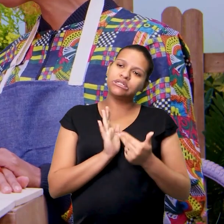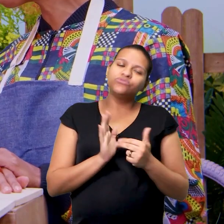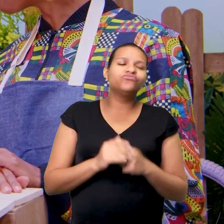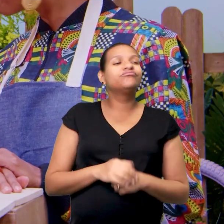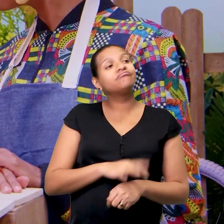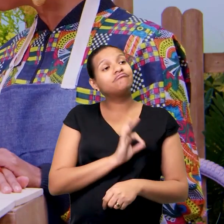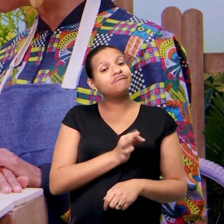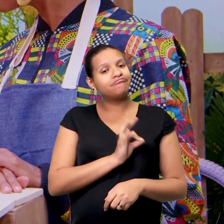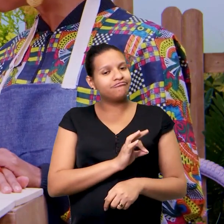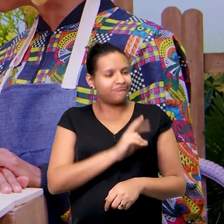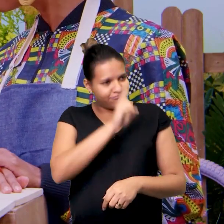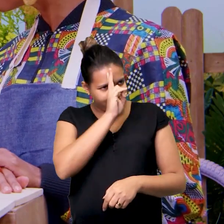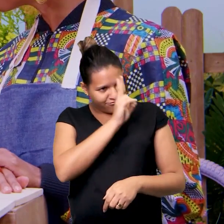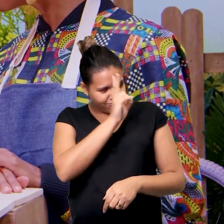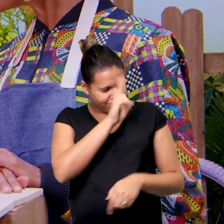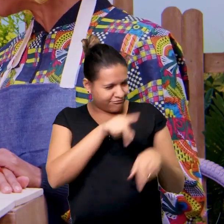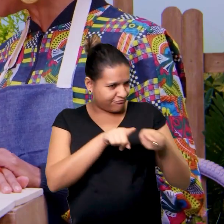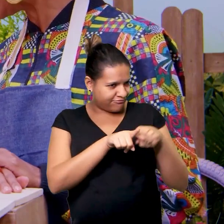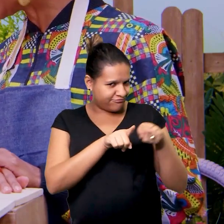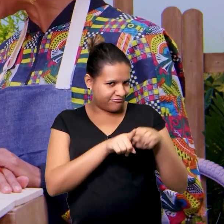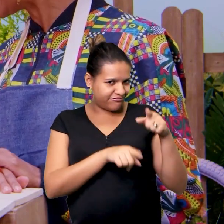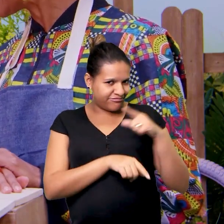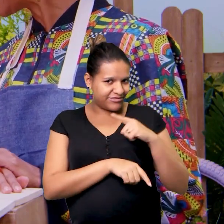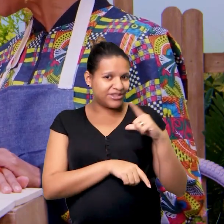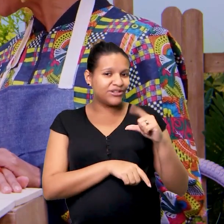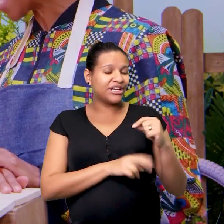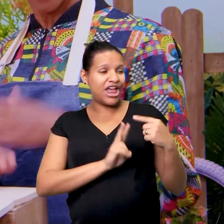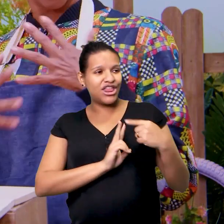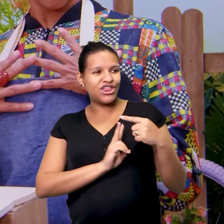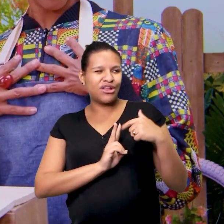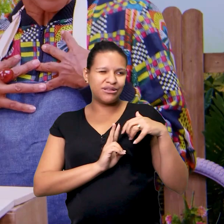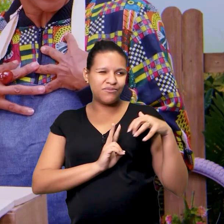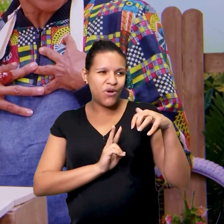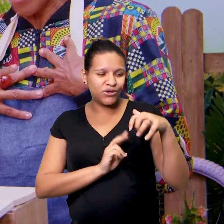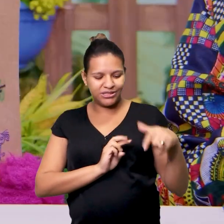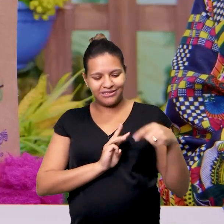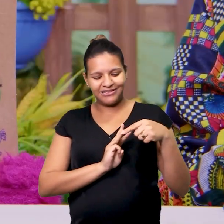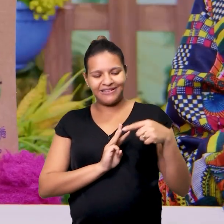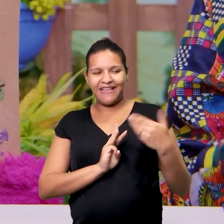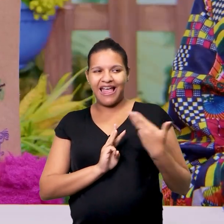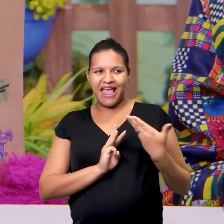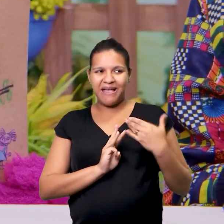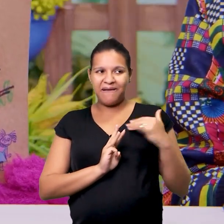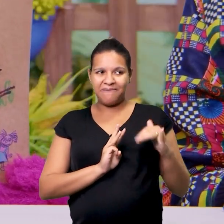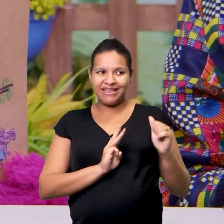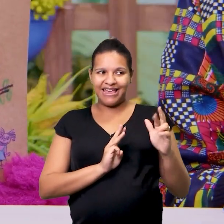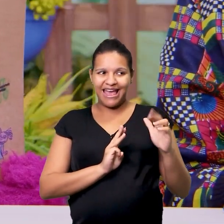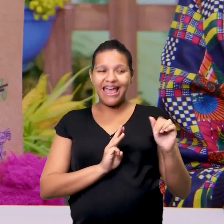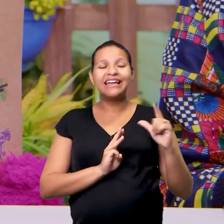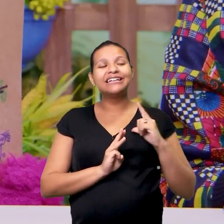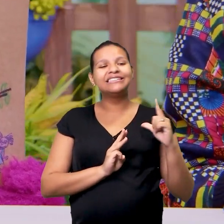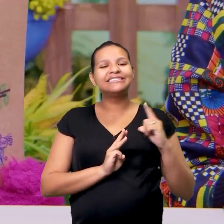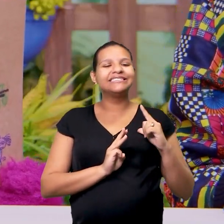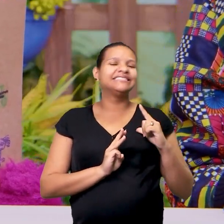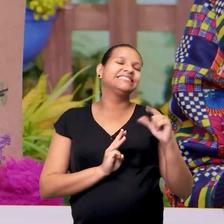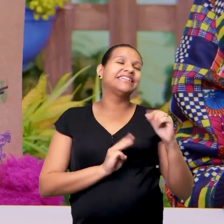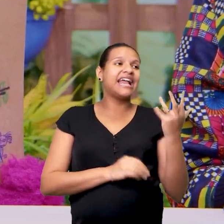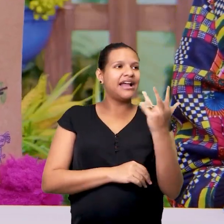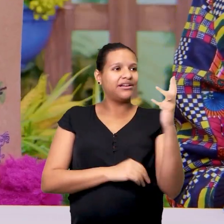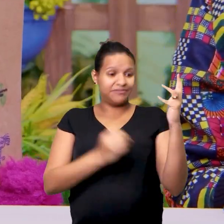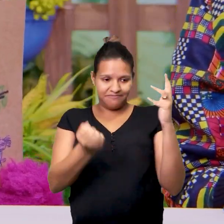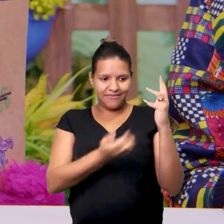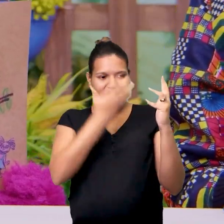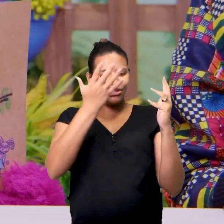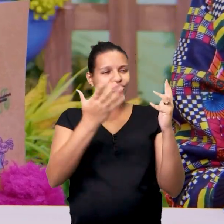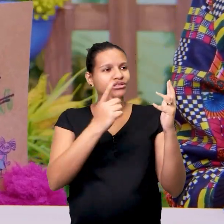É! E a história de dois monstrinhos com a sua amiga Niara, que com a ajudinha de uma árvore mágica conhecem grandes